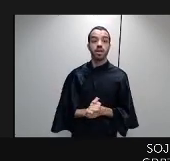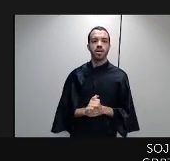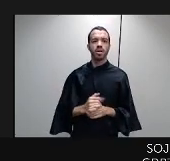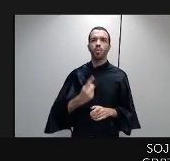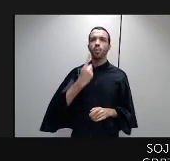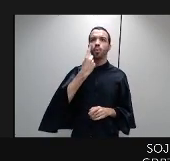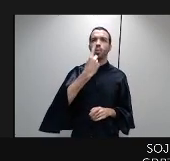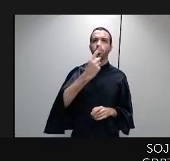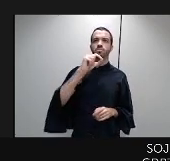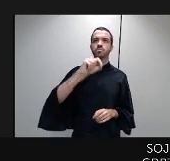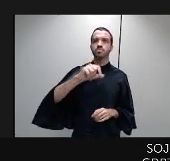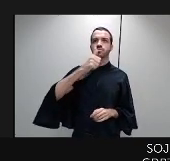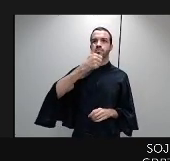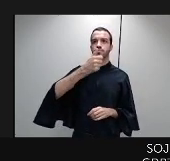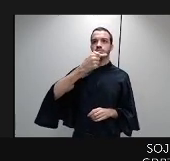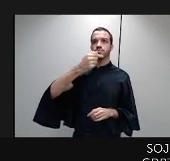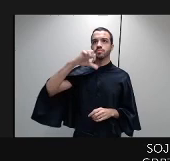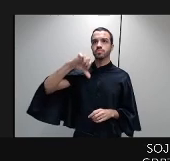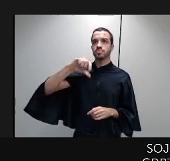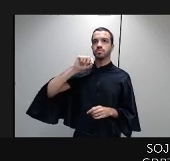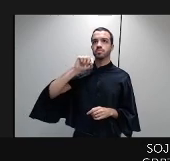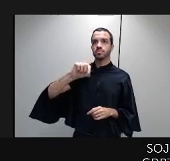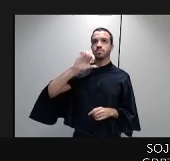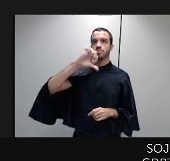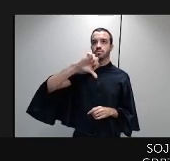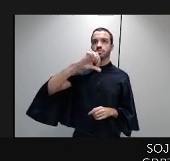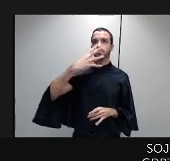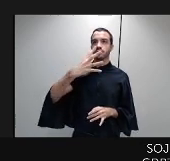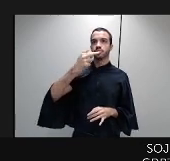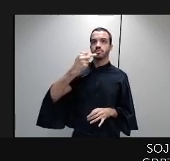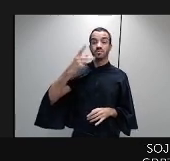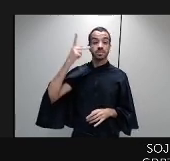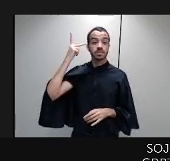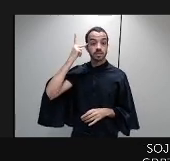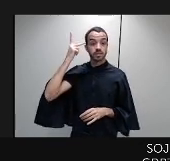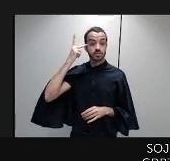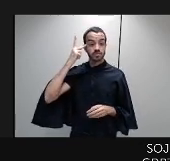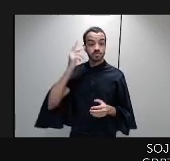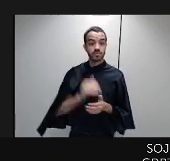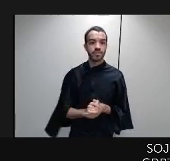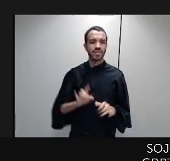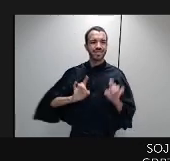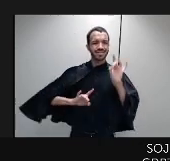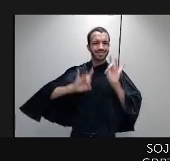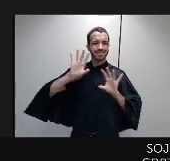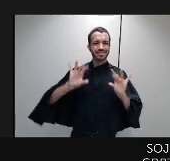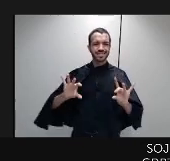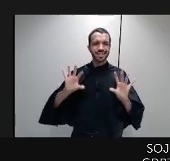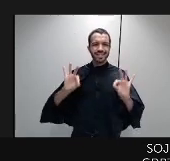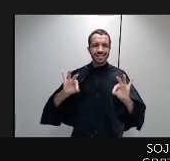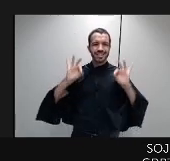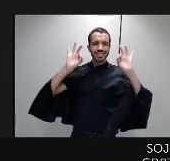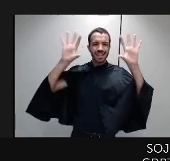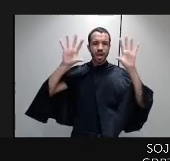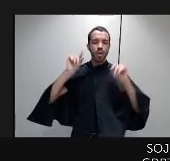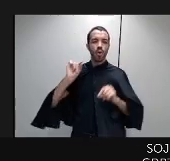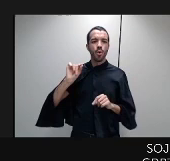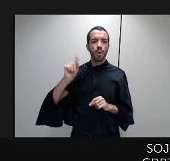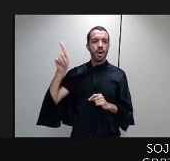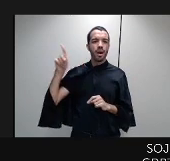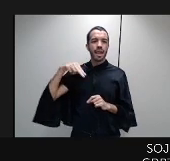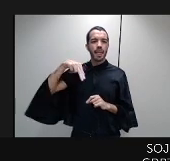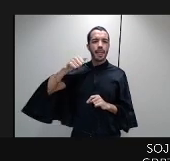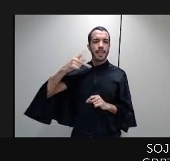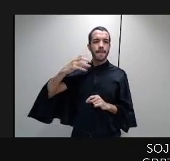179 947 de São Paulo destaque feito pelo Ministro Napoleão que tenha falando eu cansei